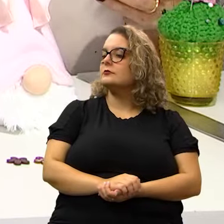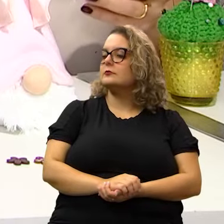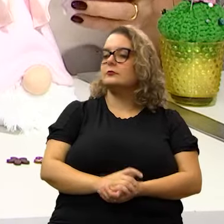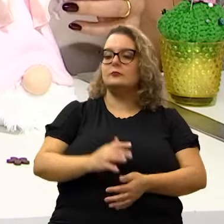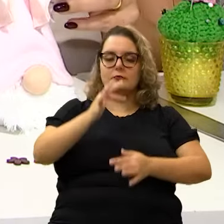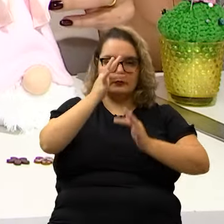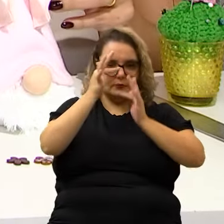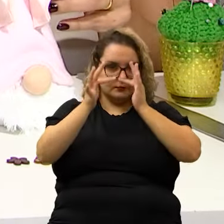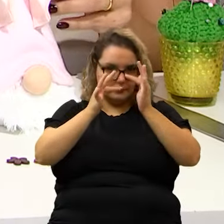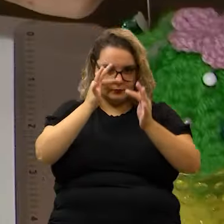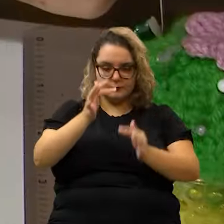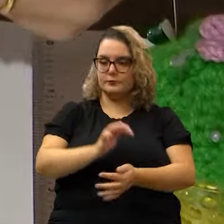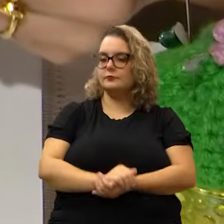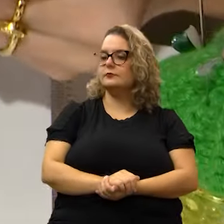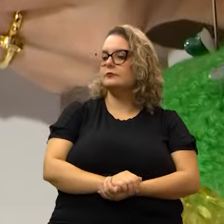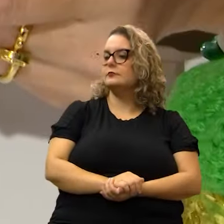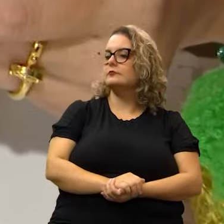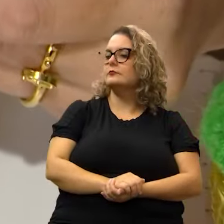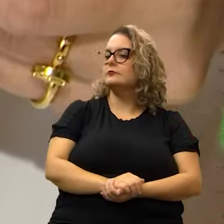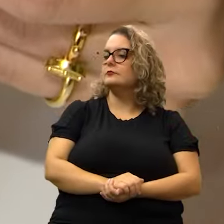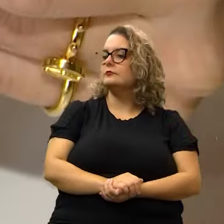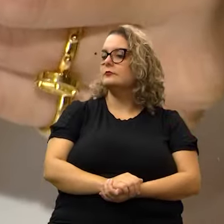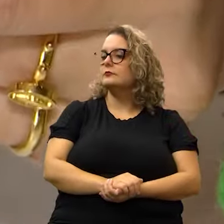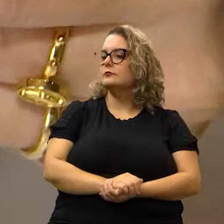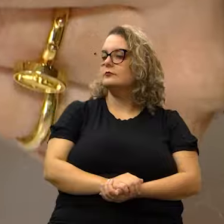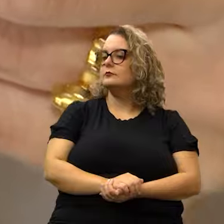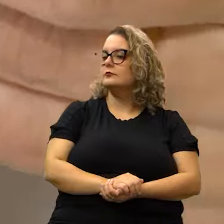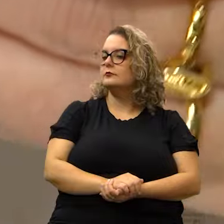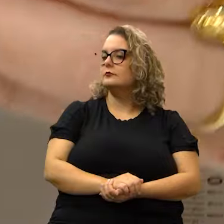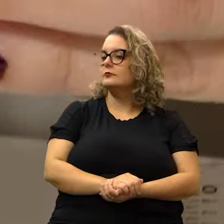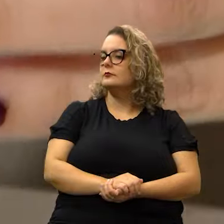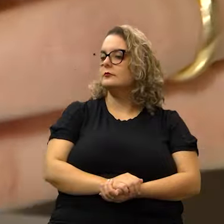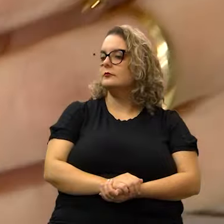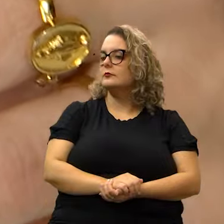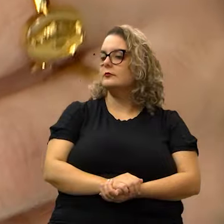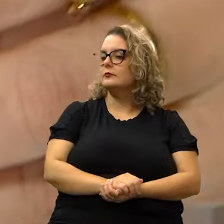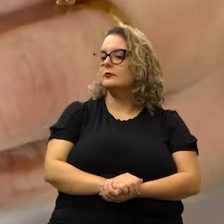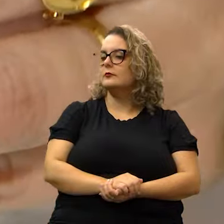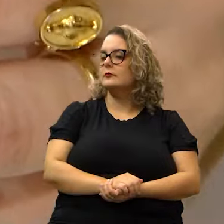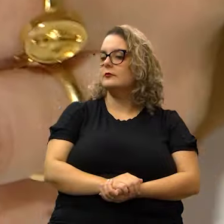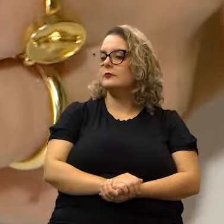florzinha. A gente vai fazer também com a cola.